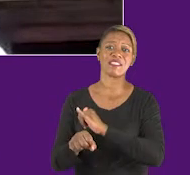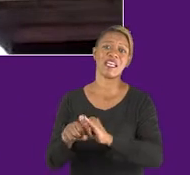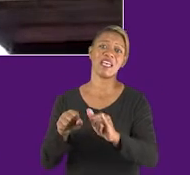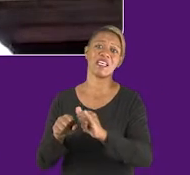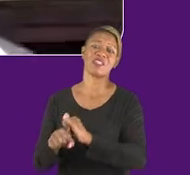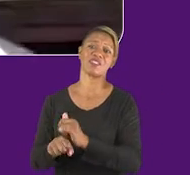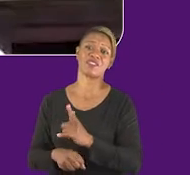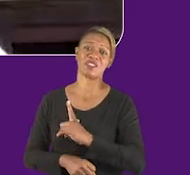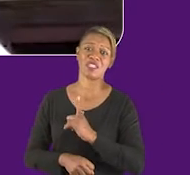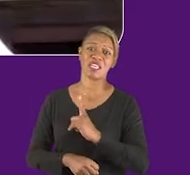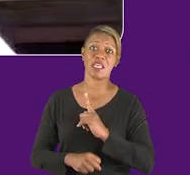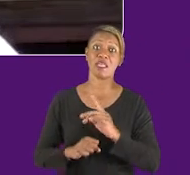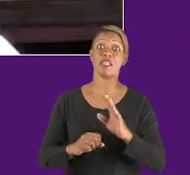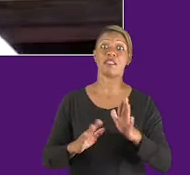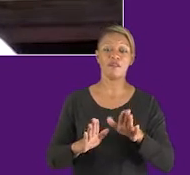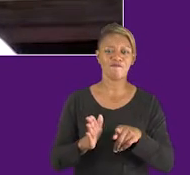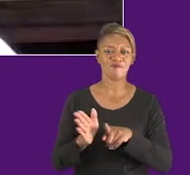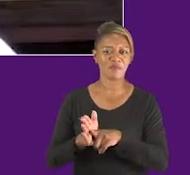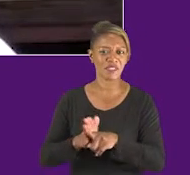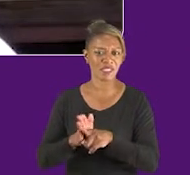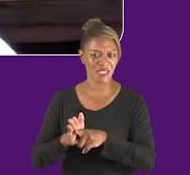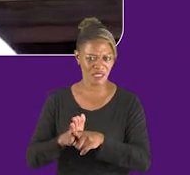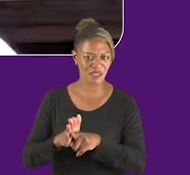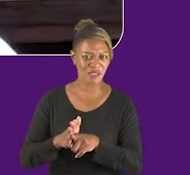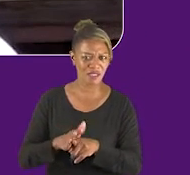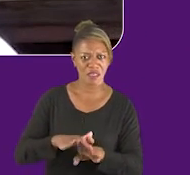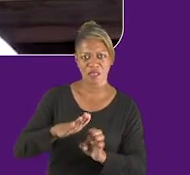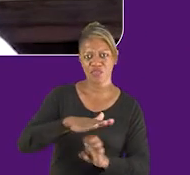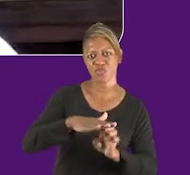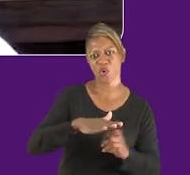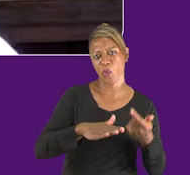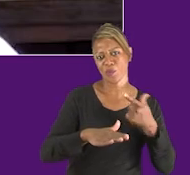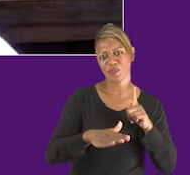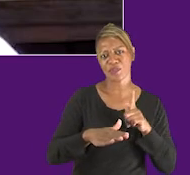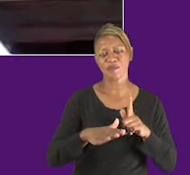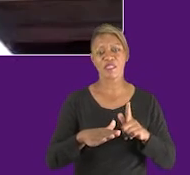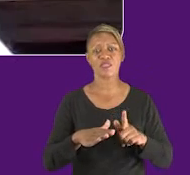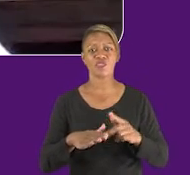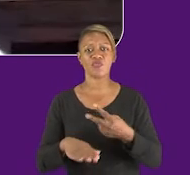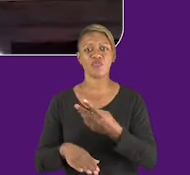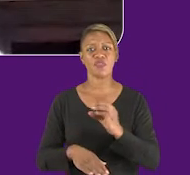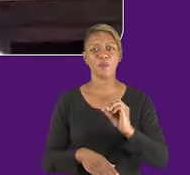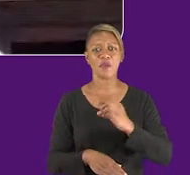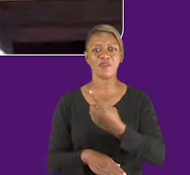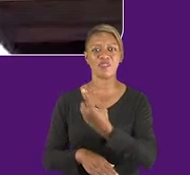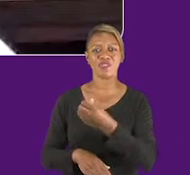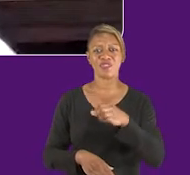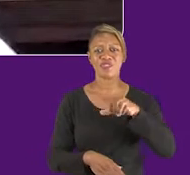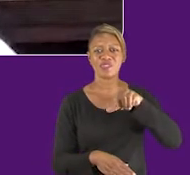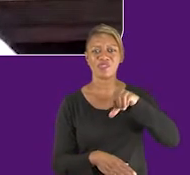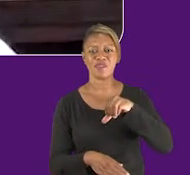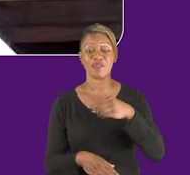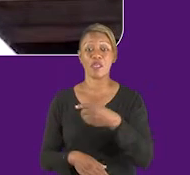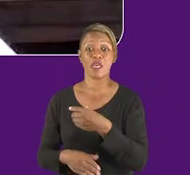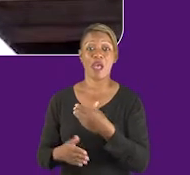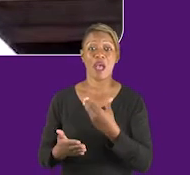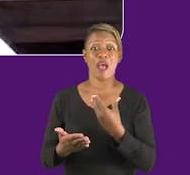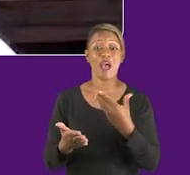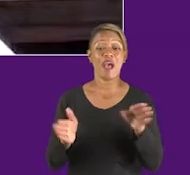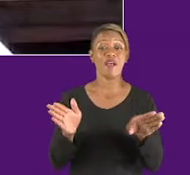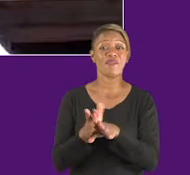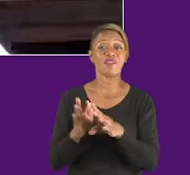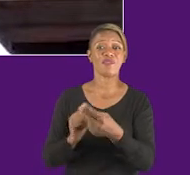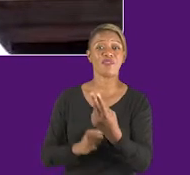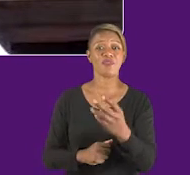outras empresas um estudo recente no ano de 2019 para começo de 2020